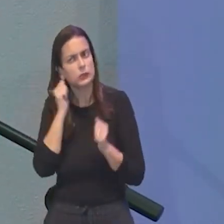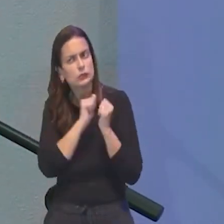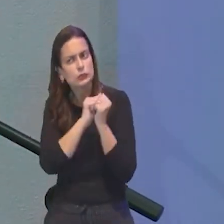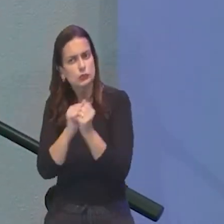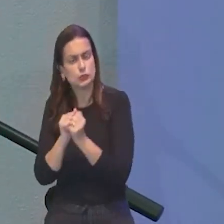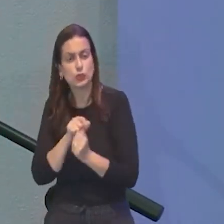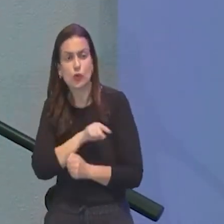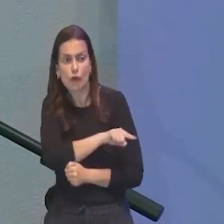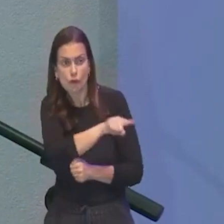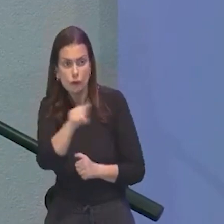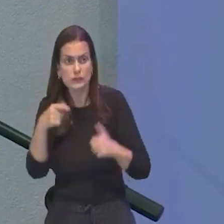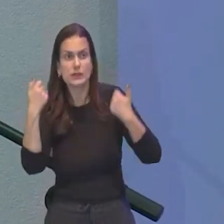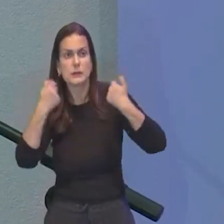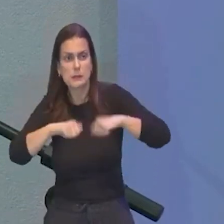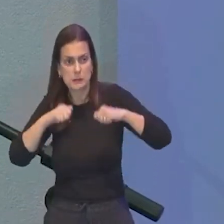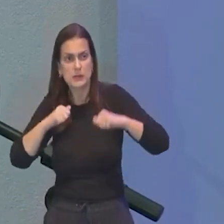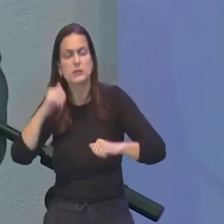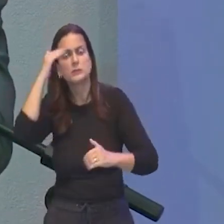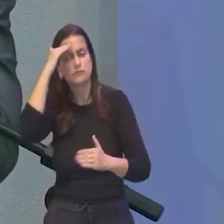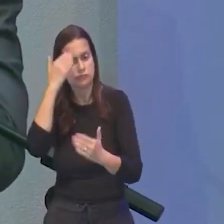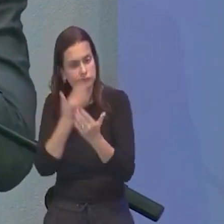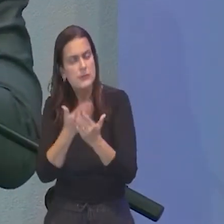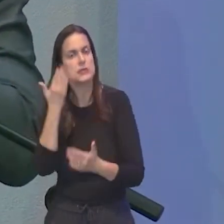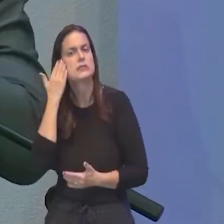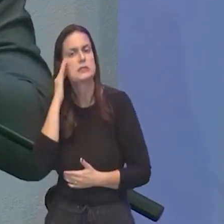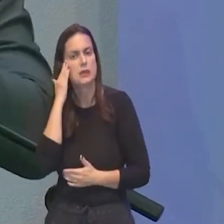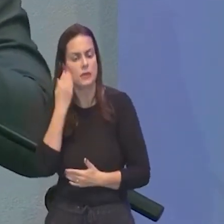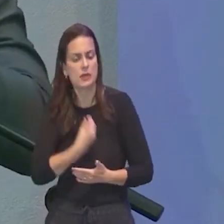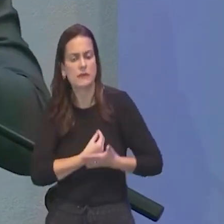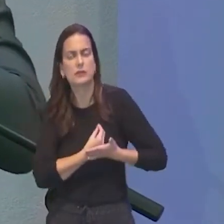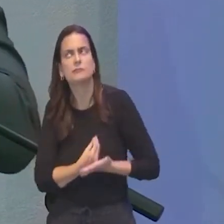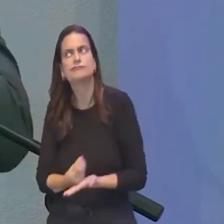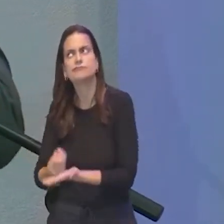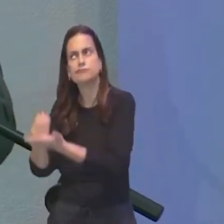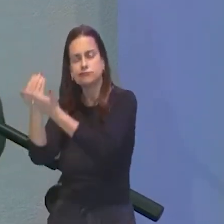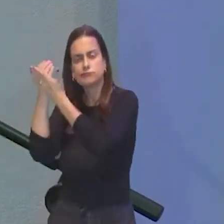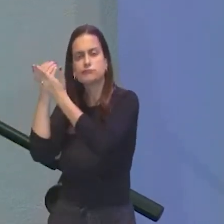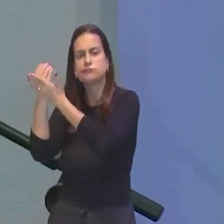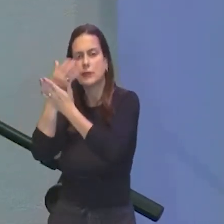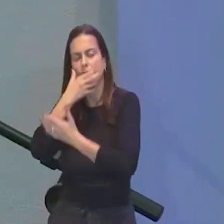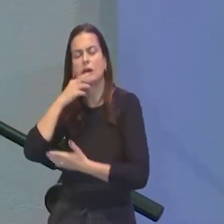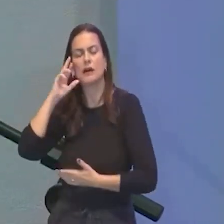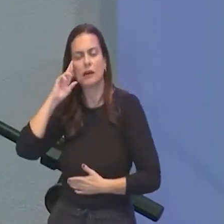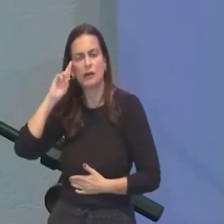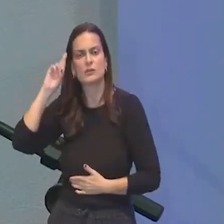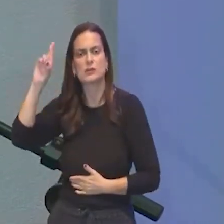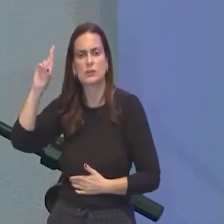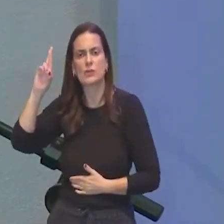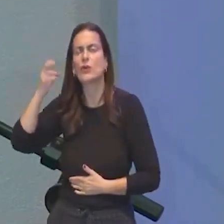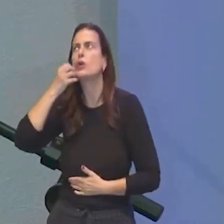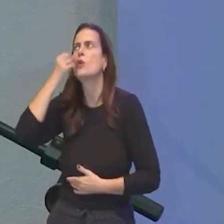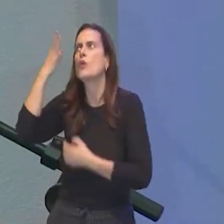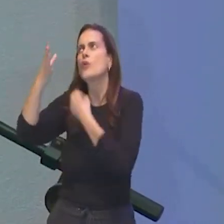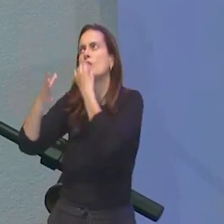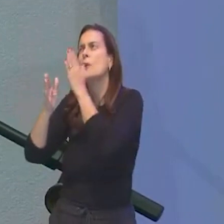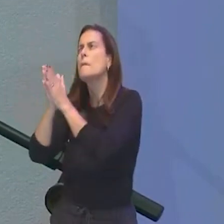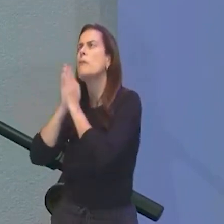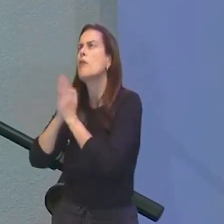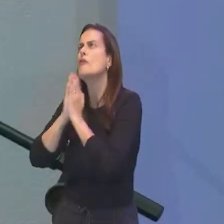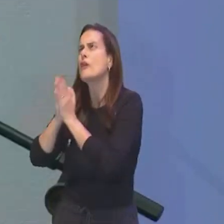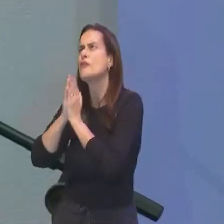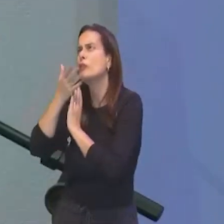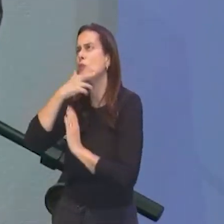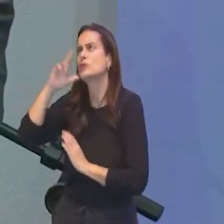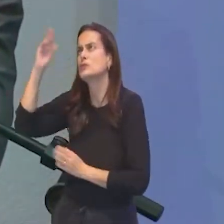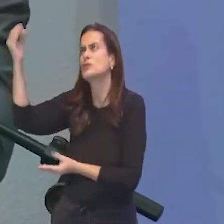Você precisa também deste reconhecimento, entregando a sua vida ao Senhor, dizendo, rogando: